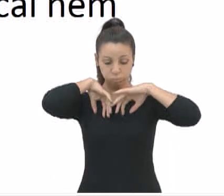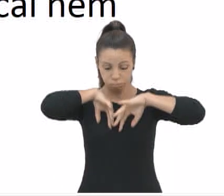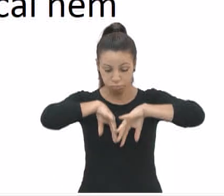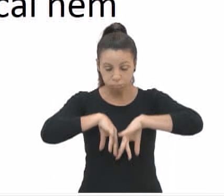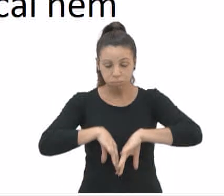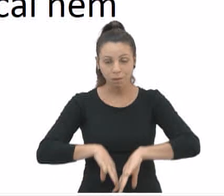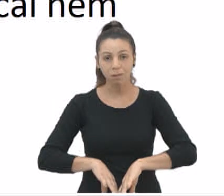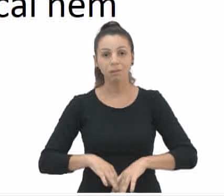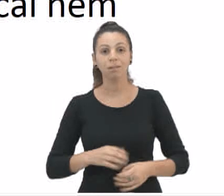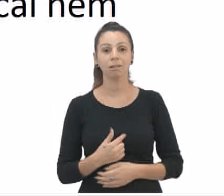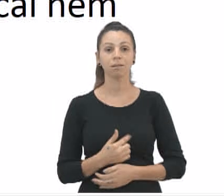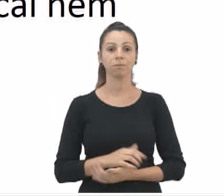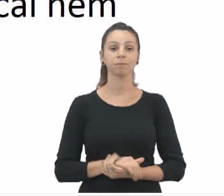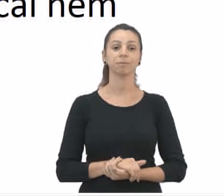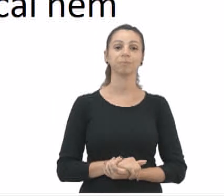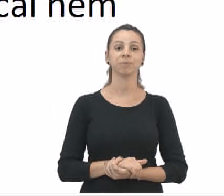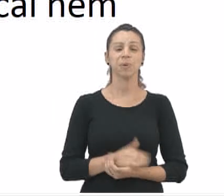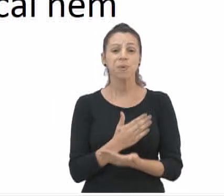e eu